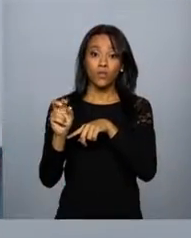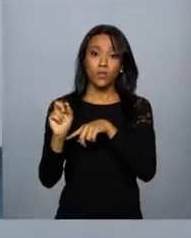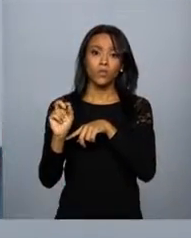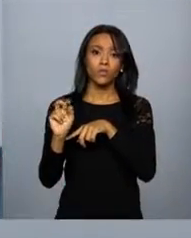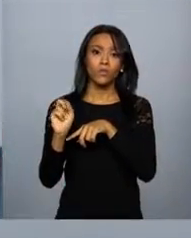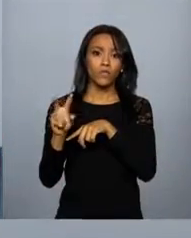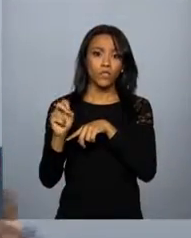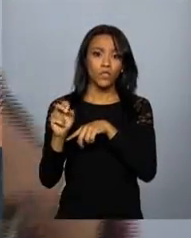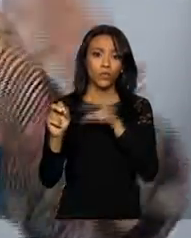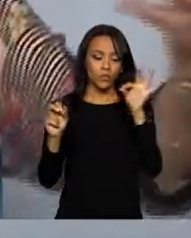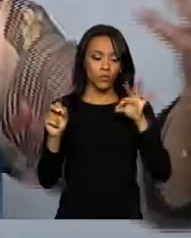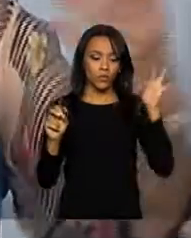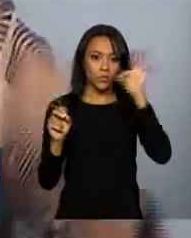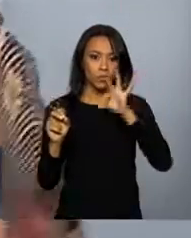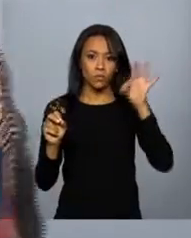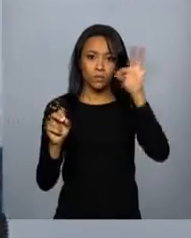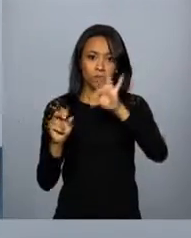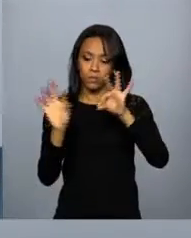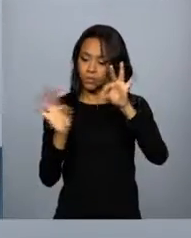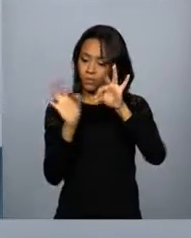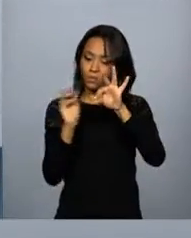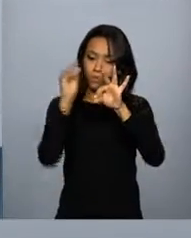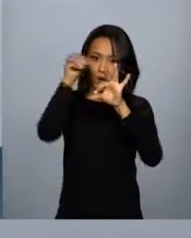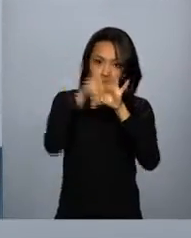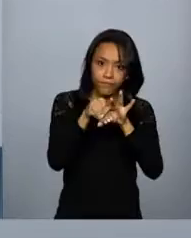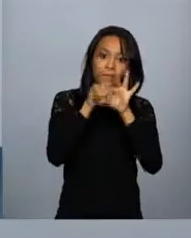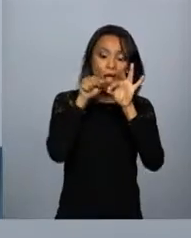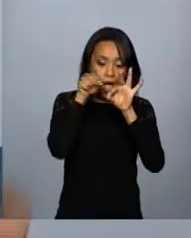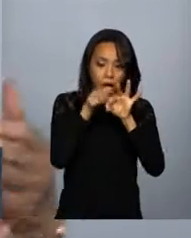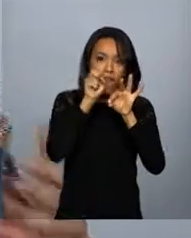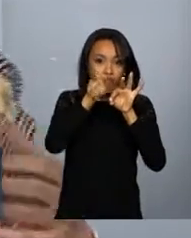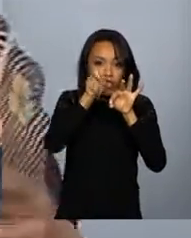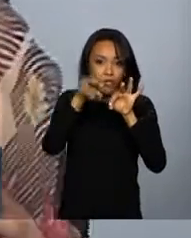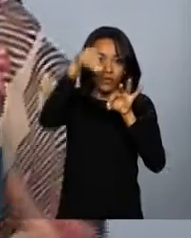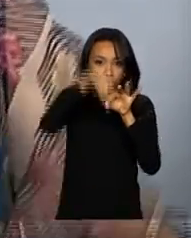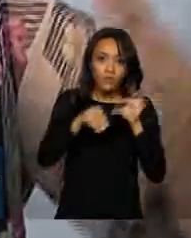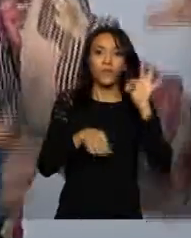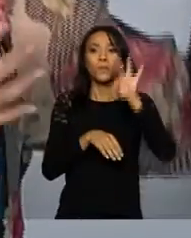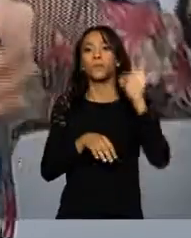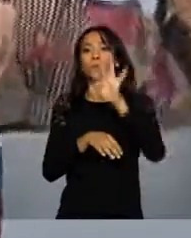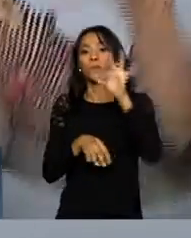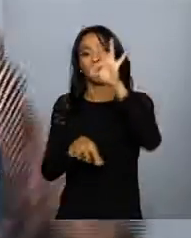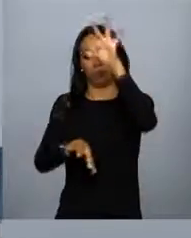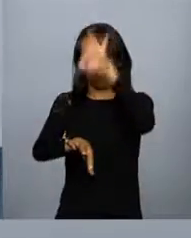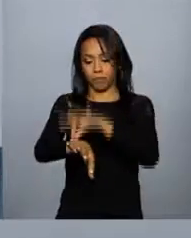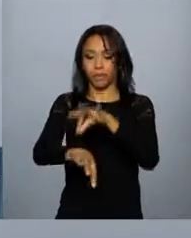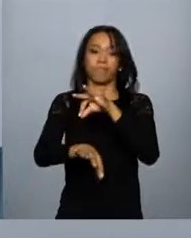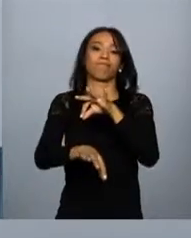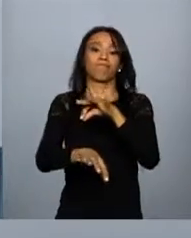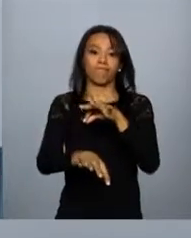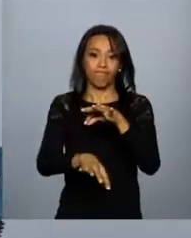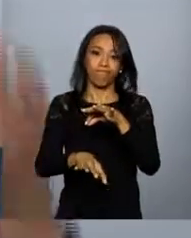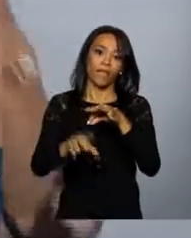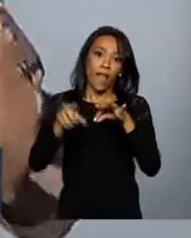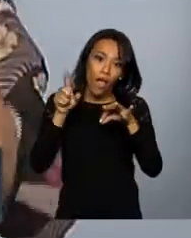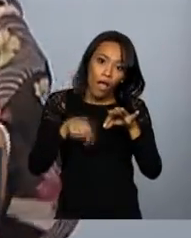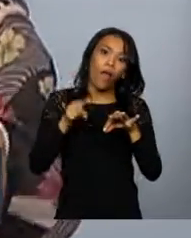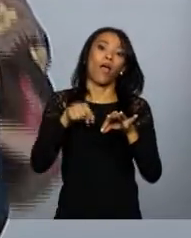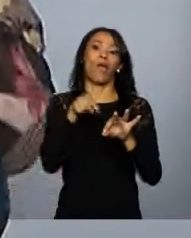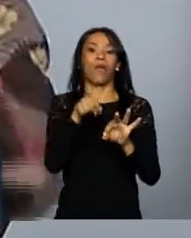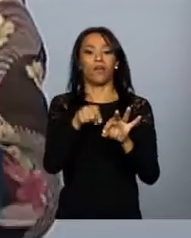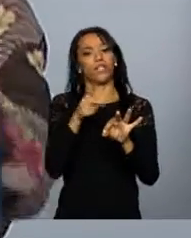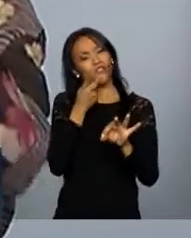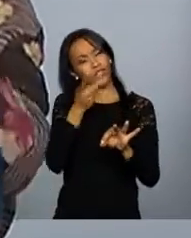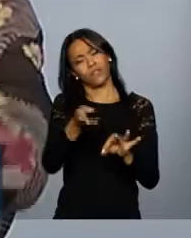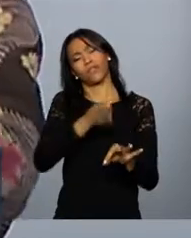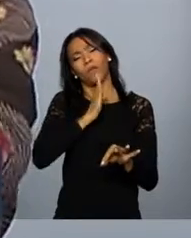transmitido, né? Tinha um vetor de transmissão no mosquito que carregava o vírus, que é o mosquito que